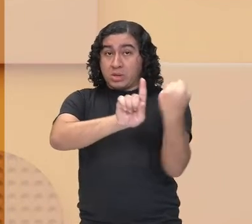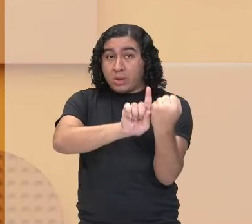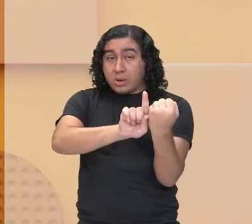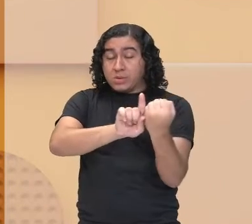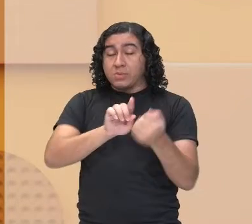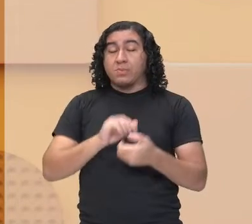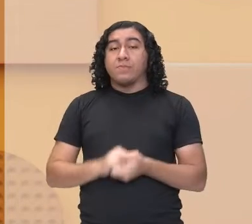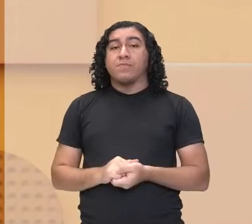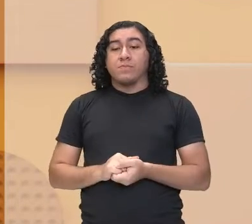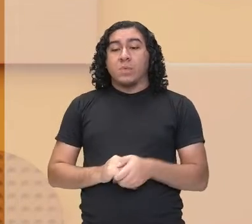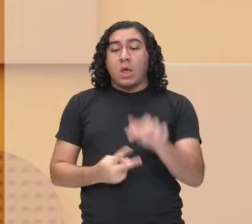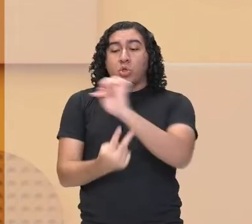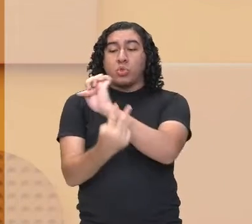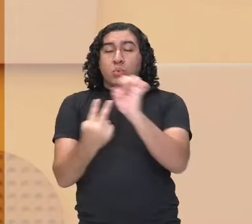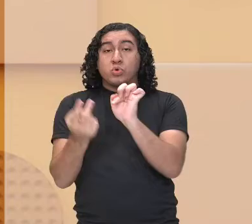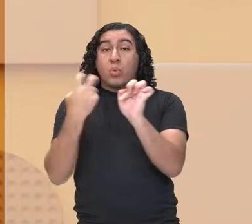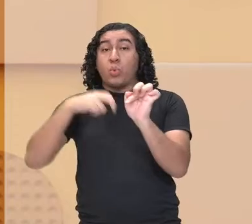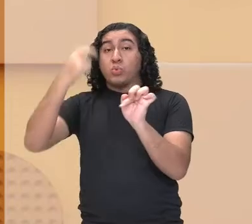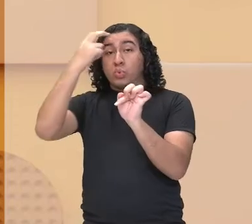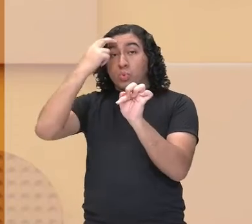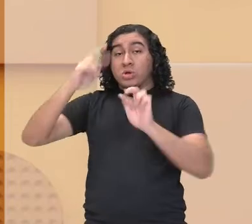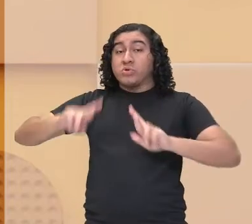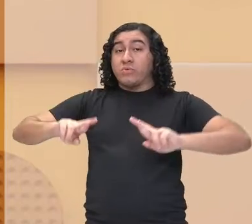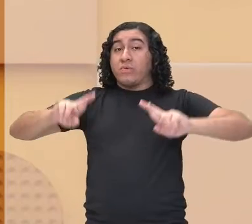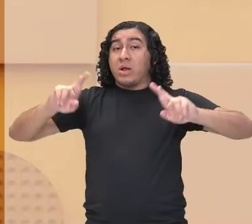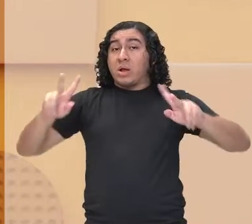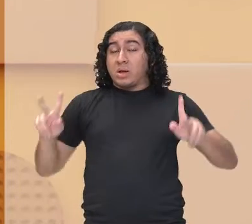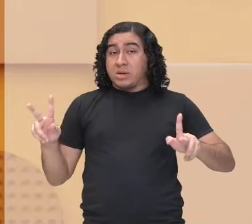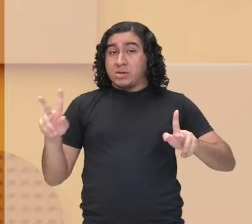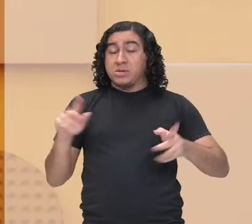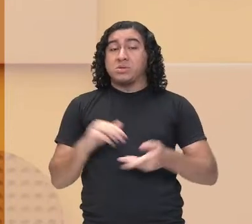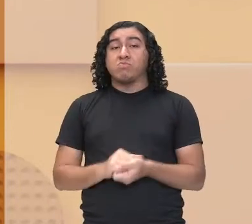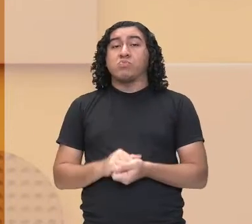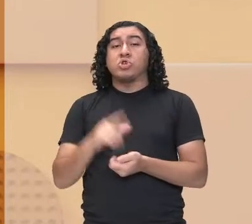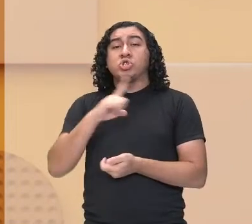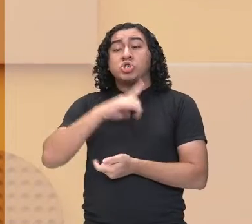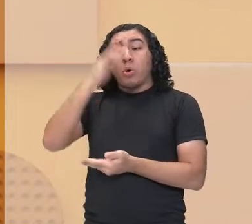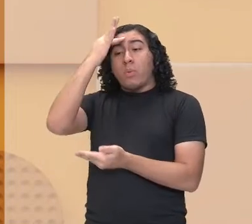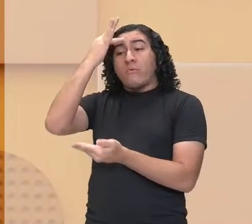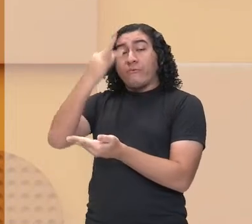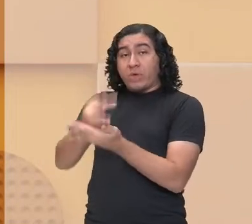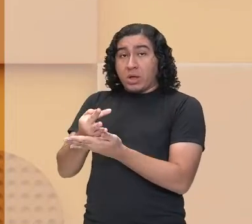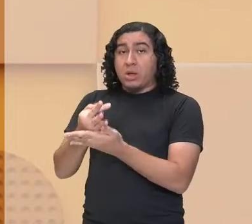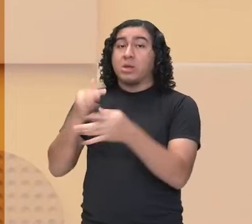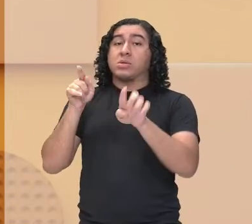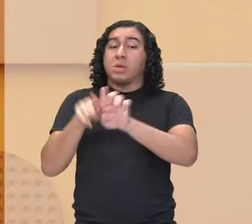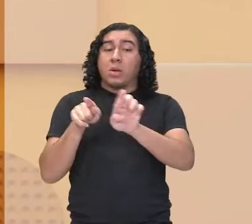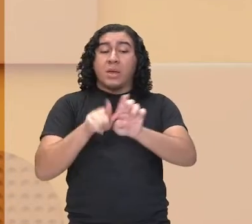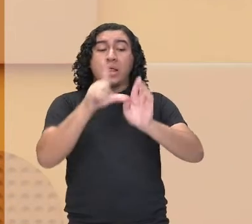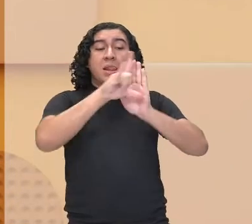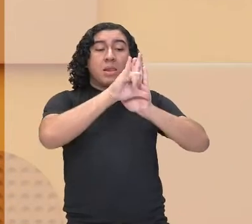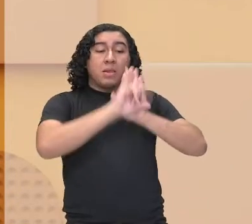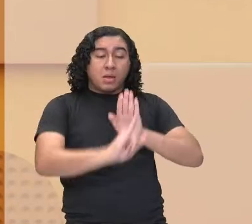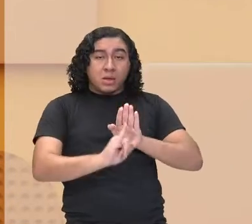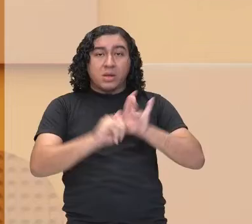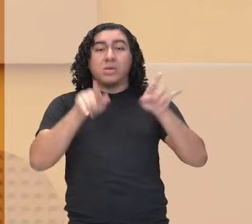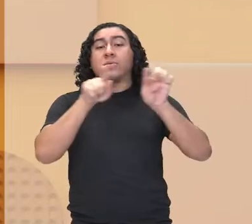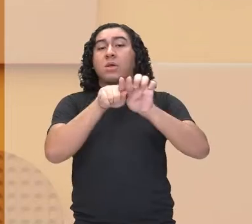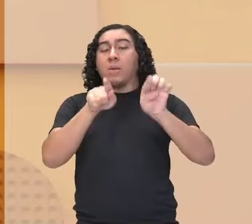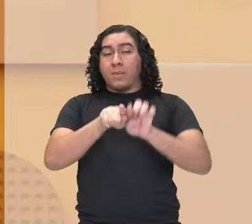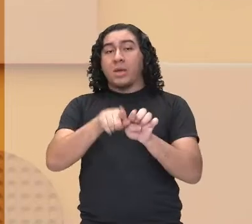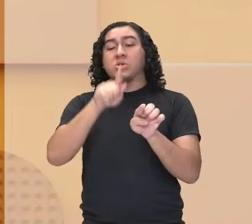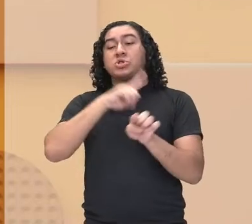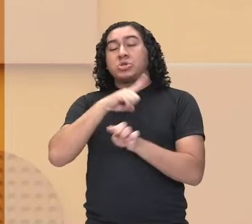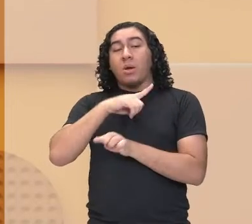culturas completamente distintas. Professavam uma fé, tinham um conjunto de leis, tinham uma